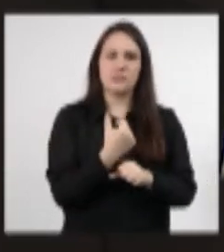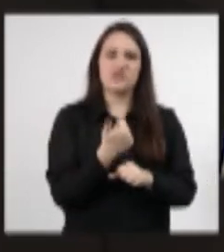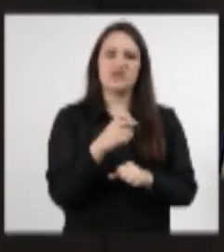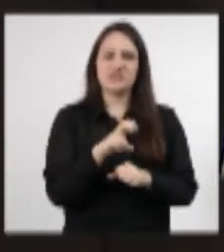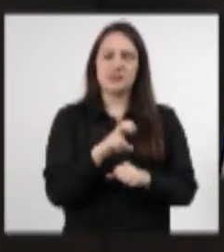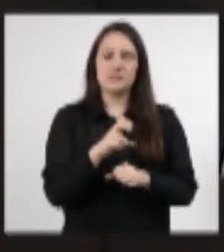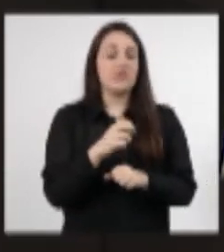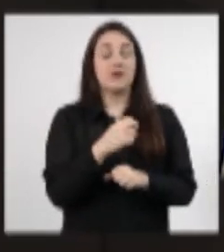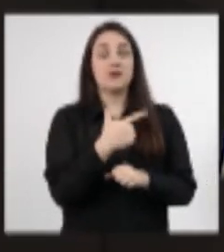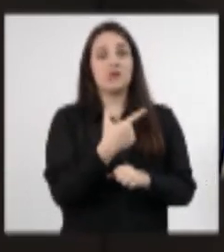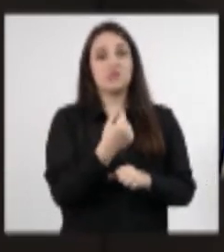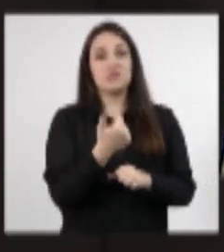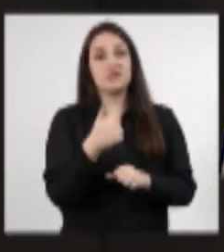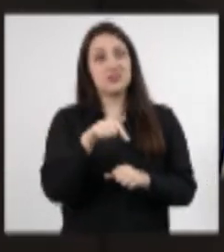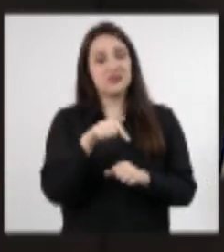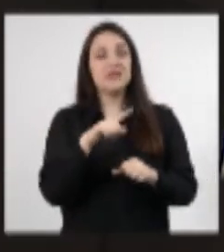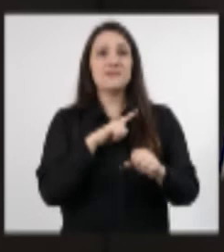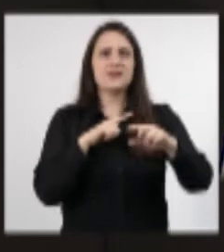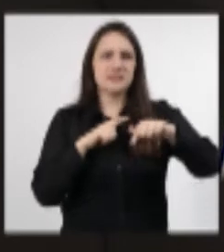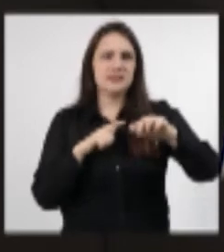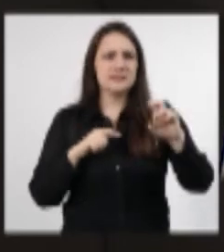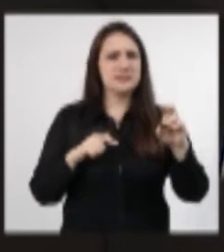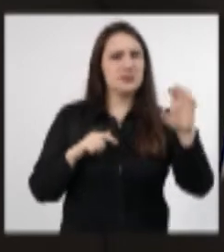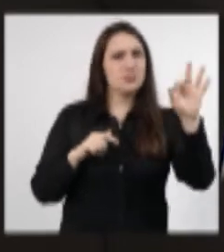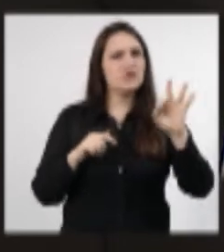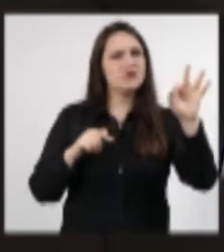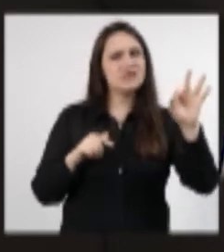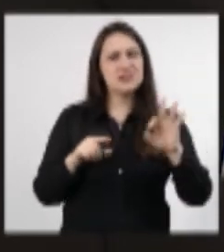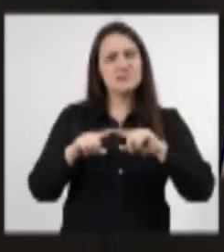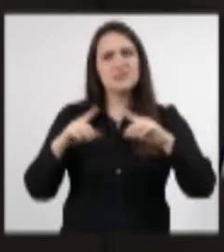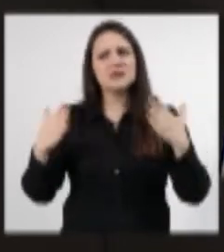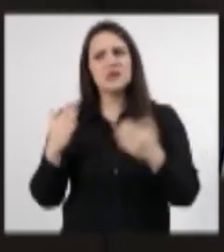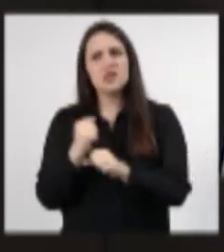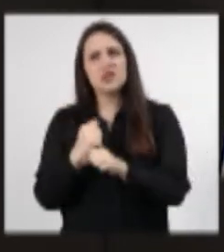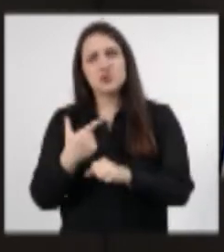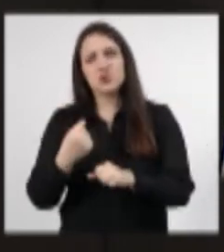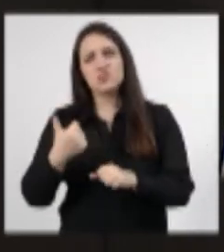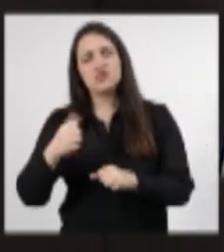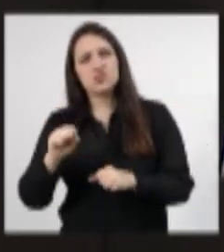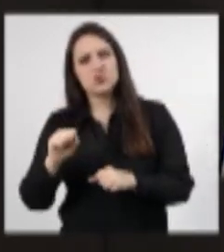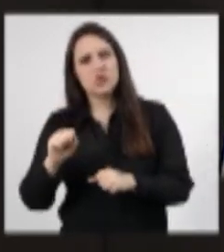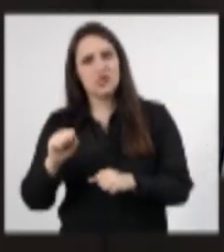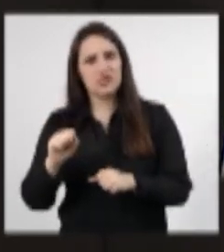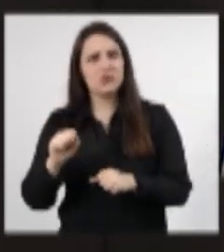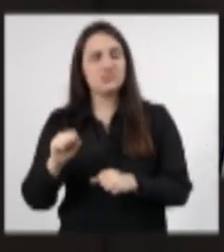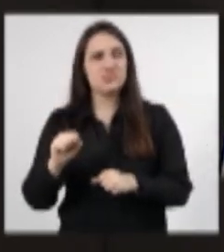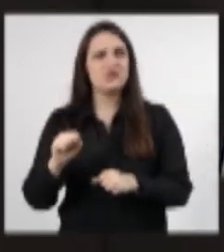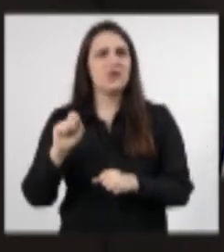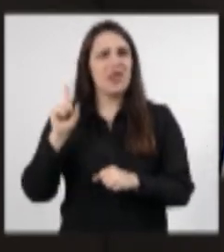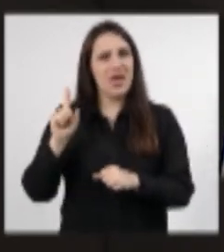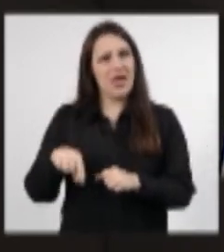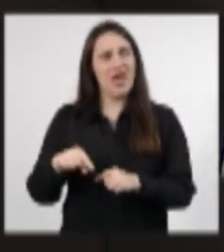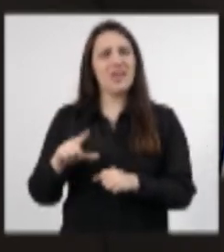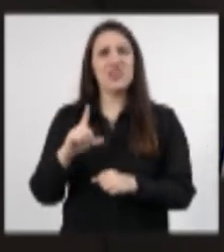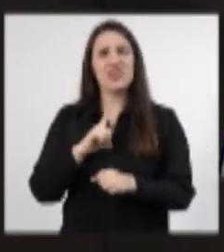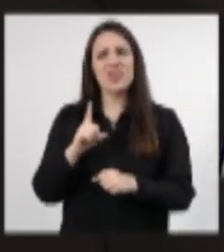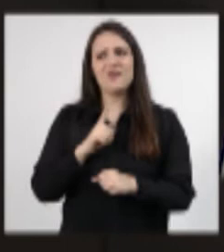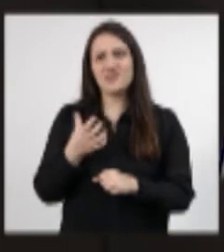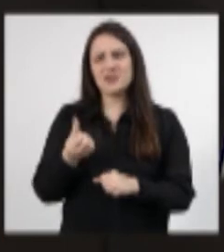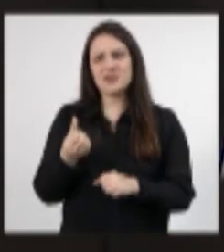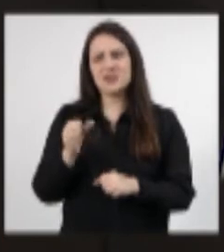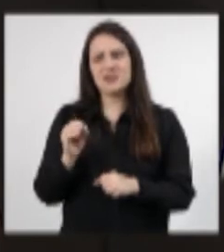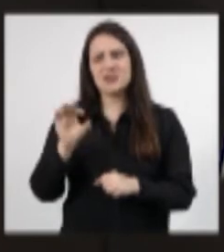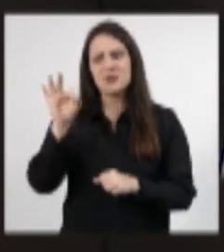75%? E a resposta é muito simples. Para a elucidação de um crime, em especial o